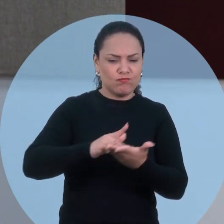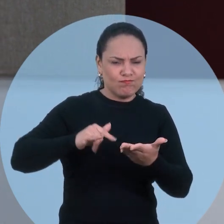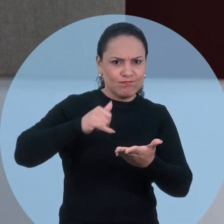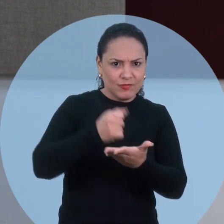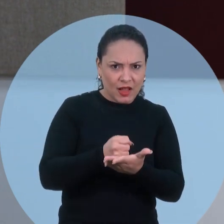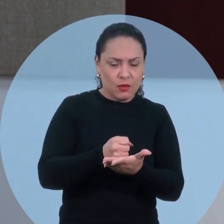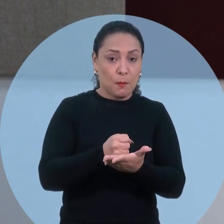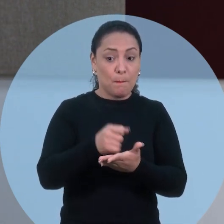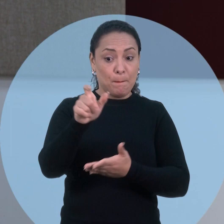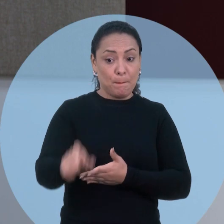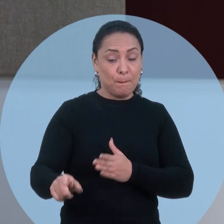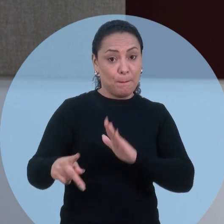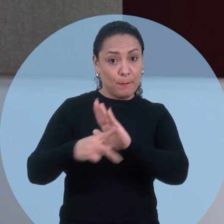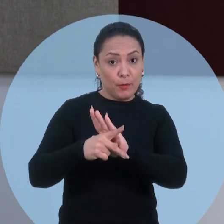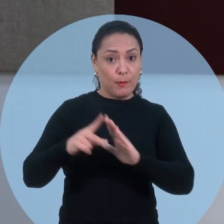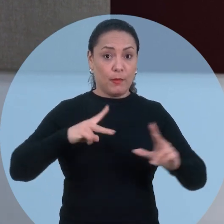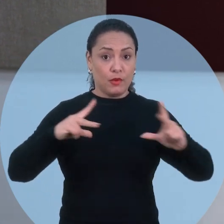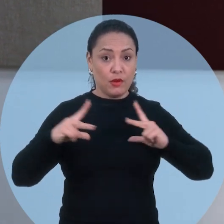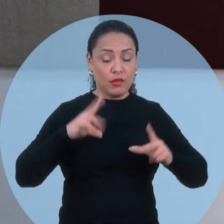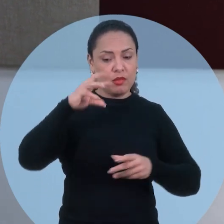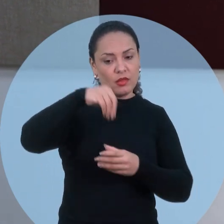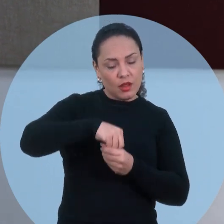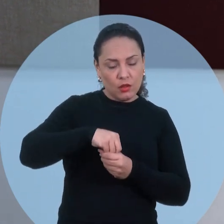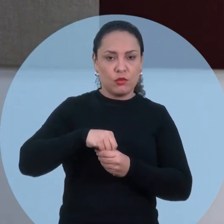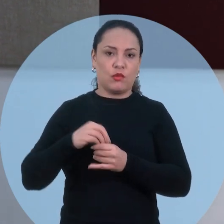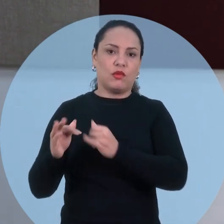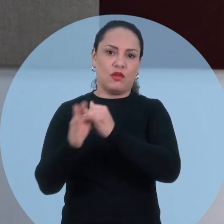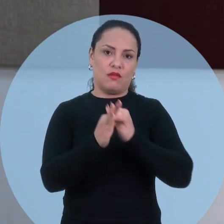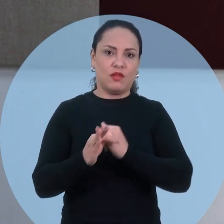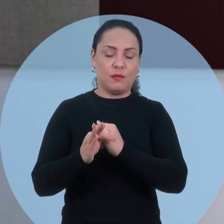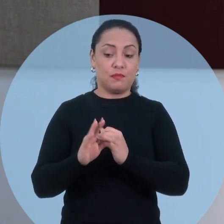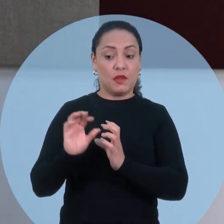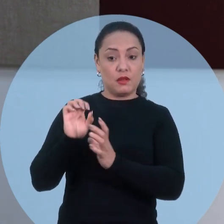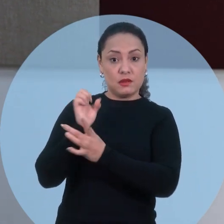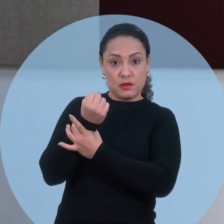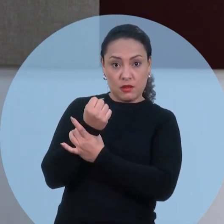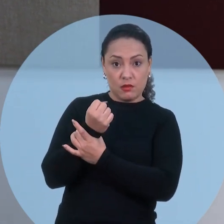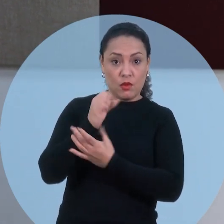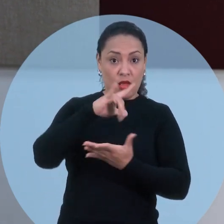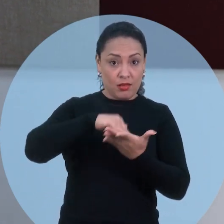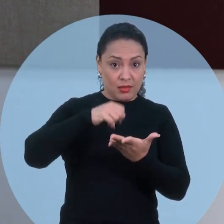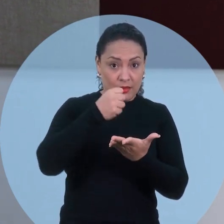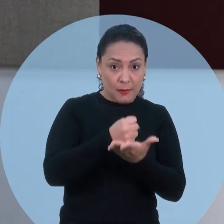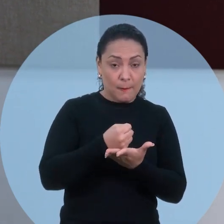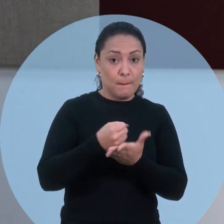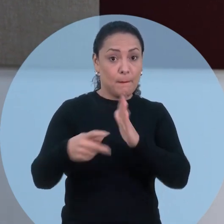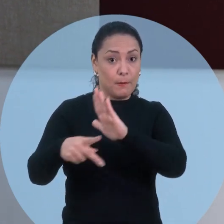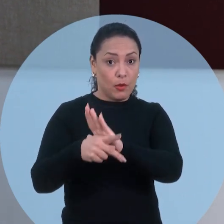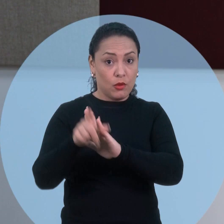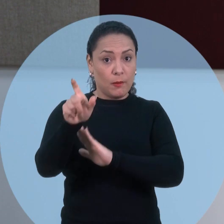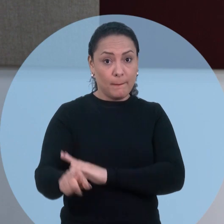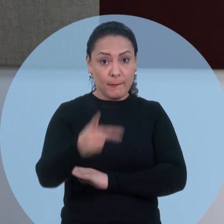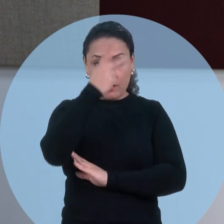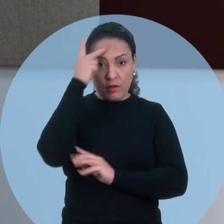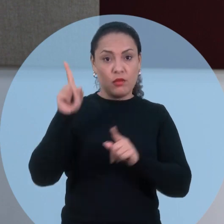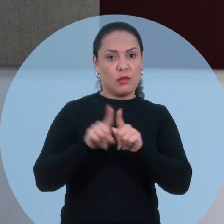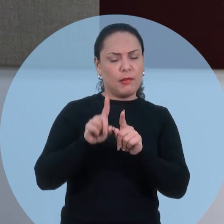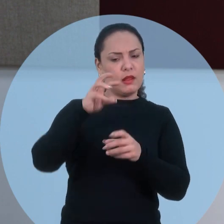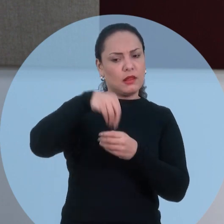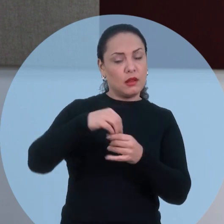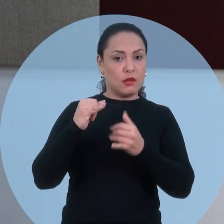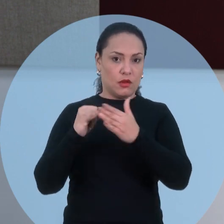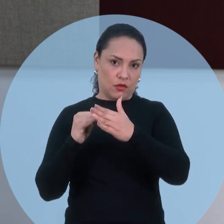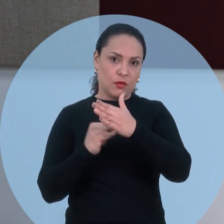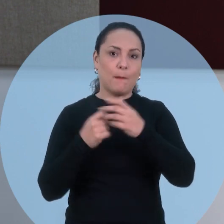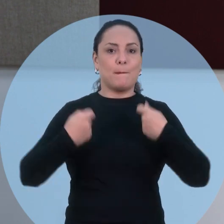Pessoais, a LGPD, no IFCE, assegurando assim que os dados pessoais e dados pessoais sensíveis de propriedade da